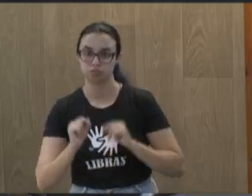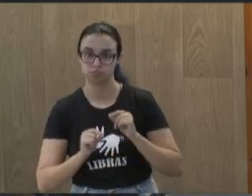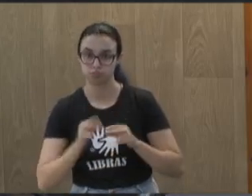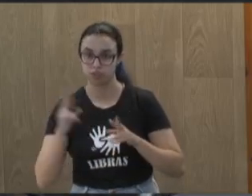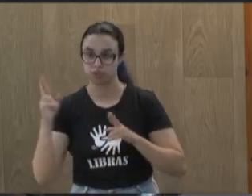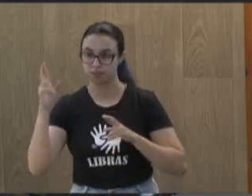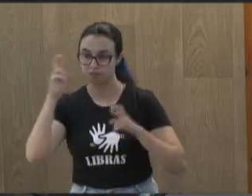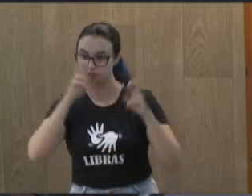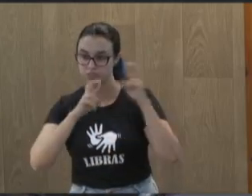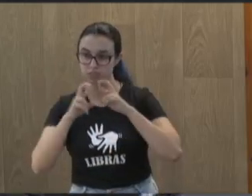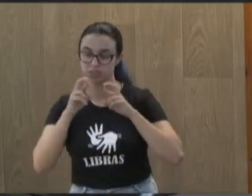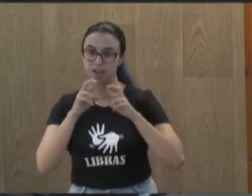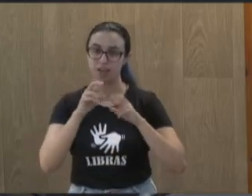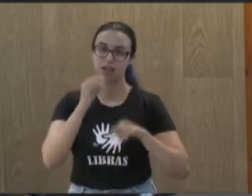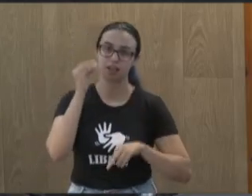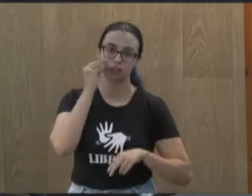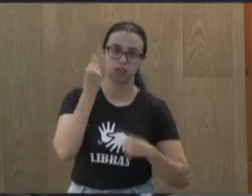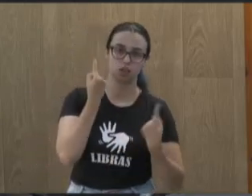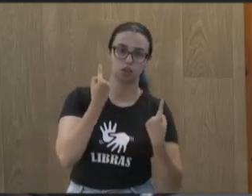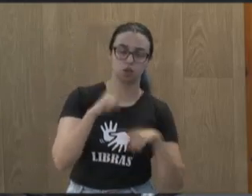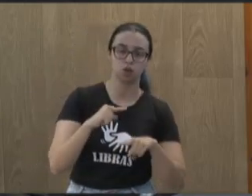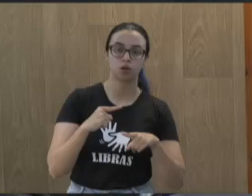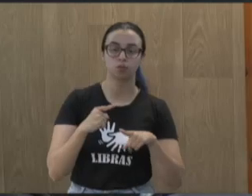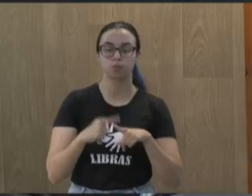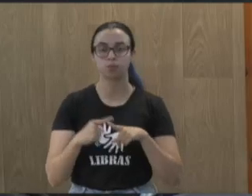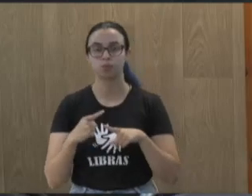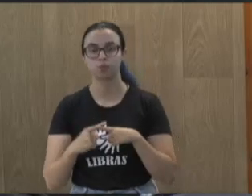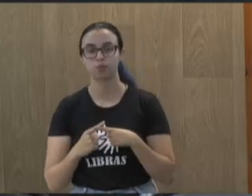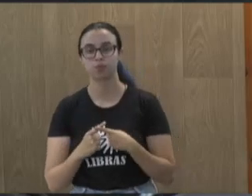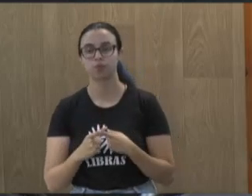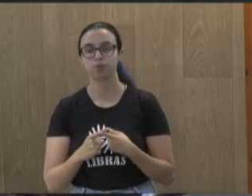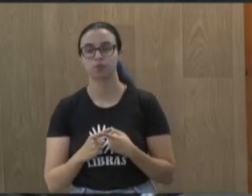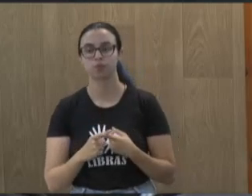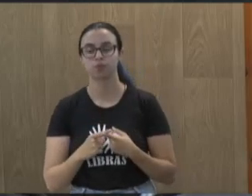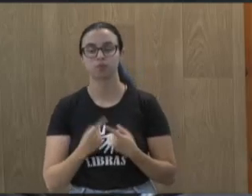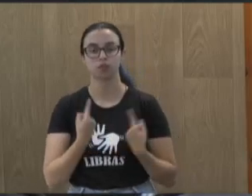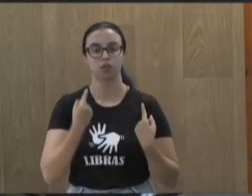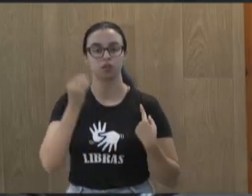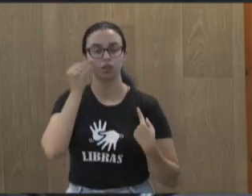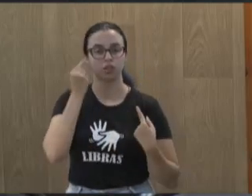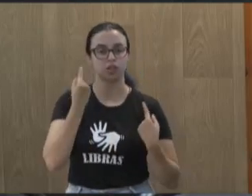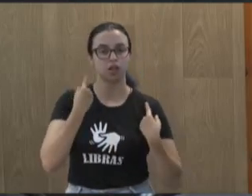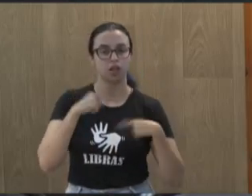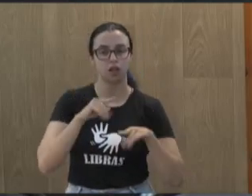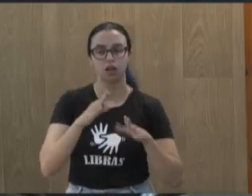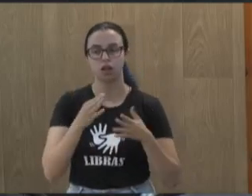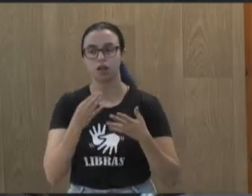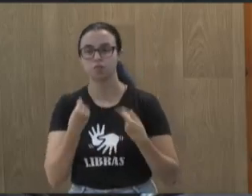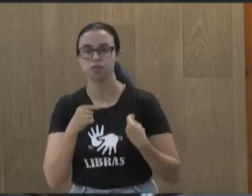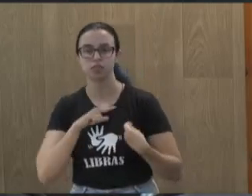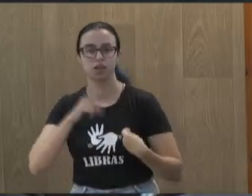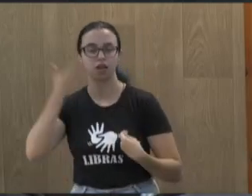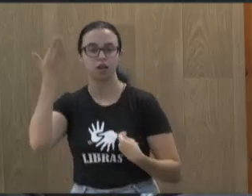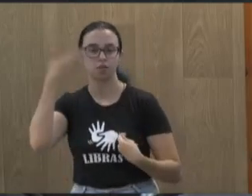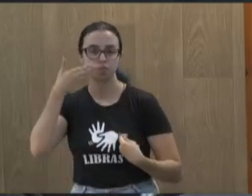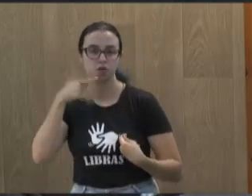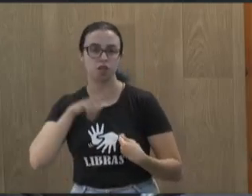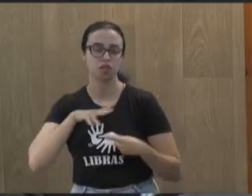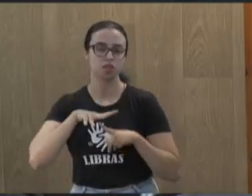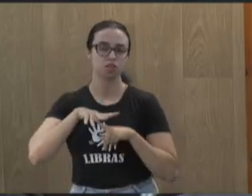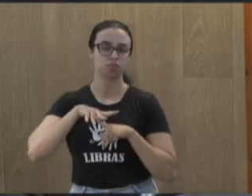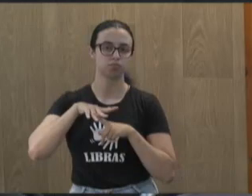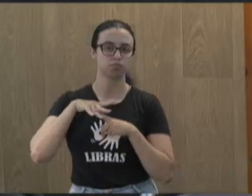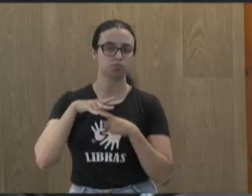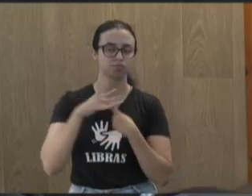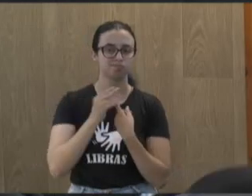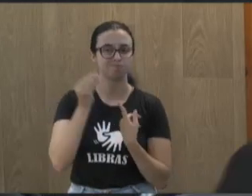e armar. Armar, buscar forjar provas, armar situações